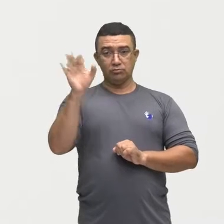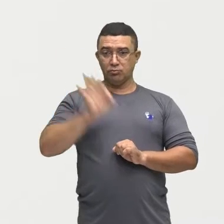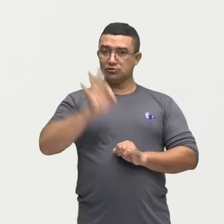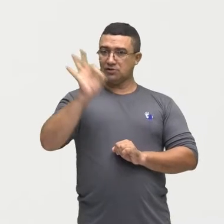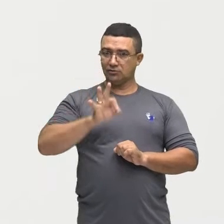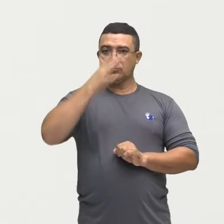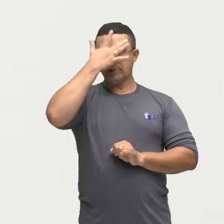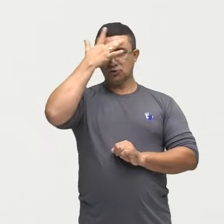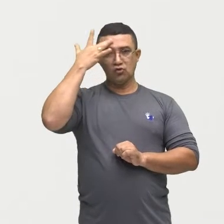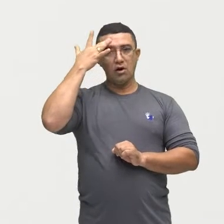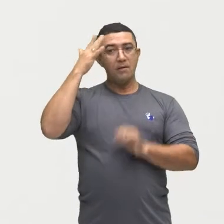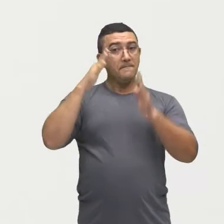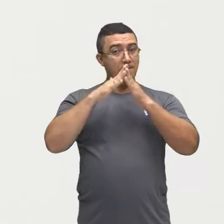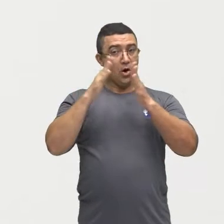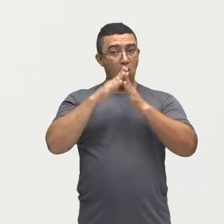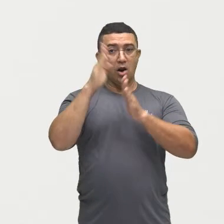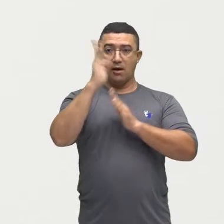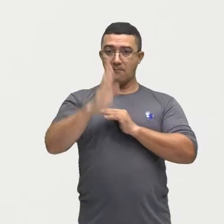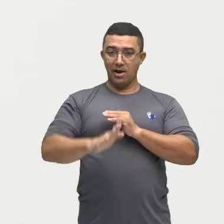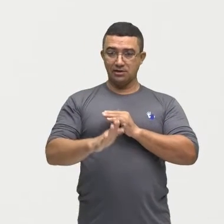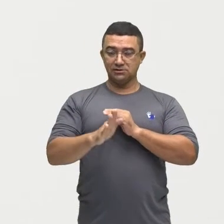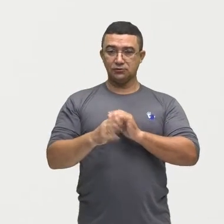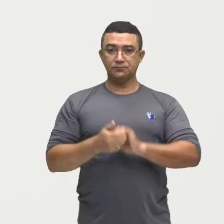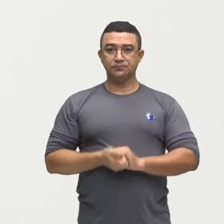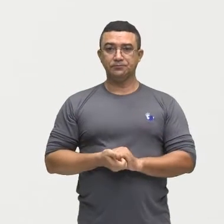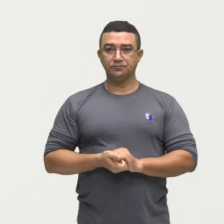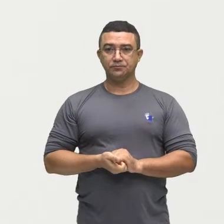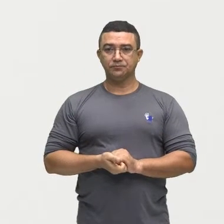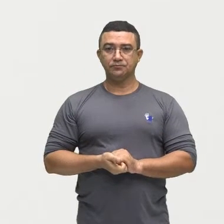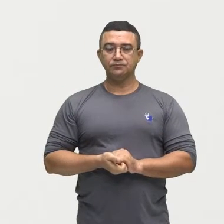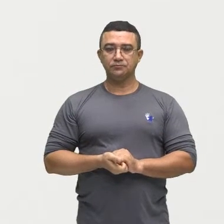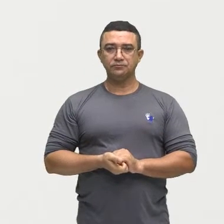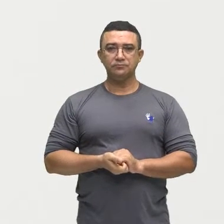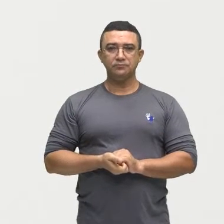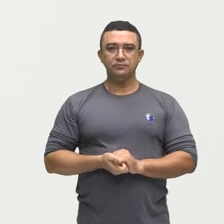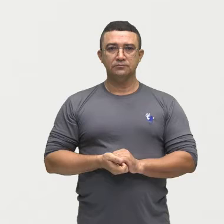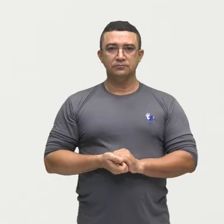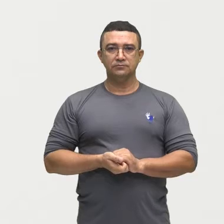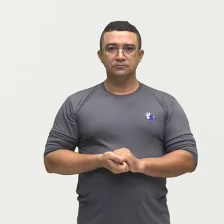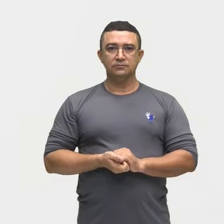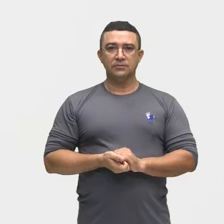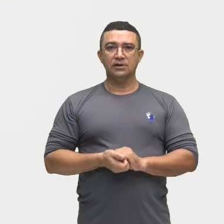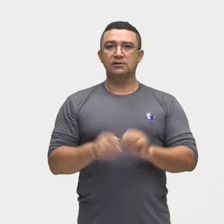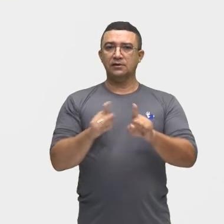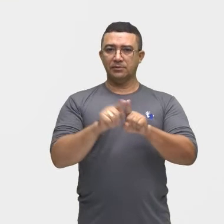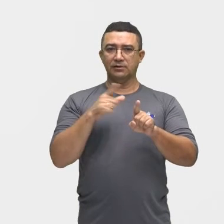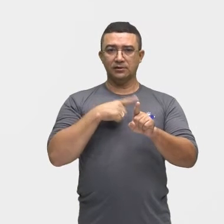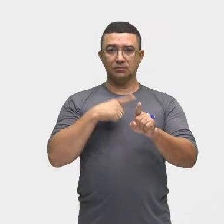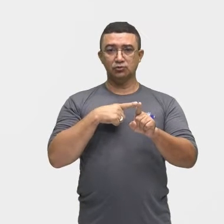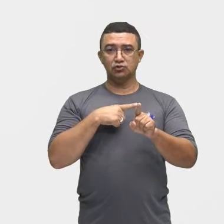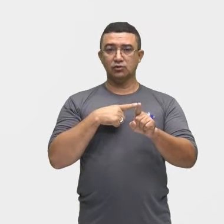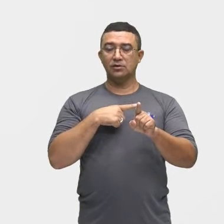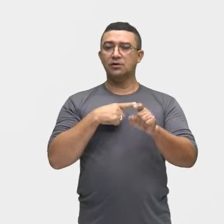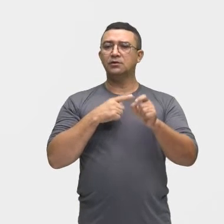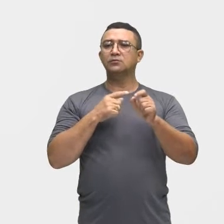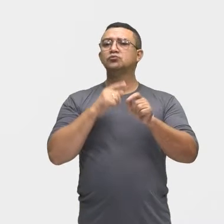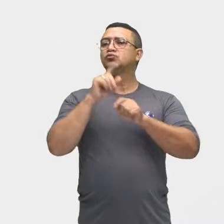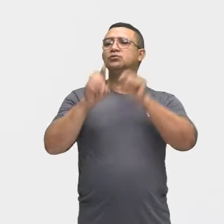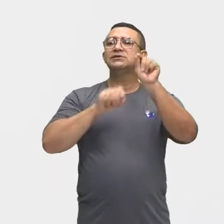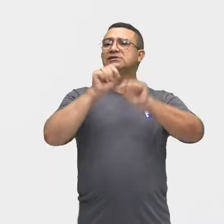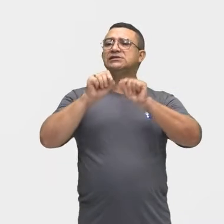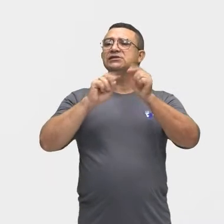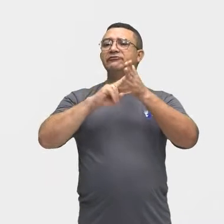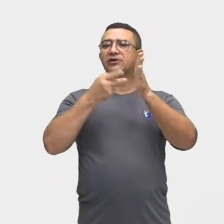28% dessa região composta ali no Nordeste. Aí temos a densidade demográfica. O que seria a